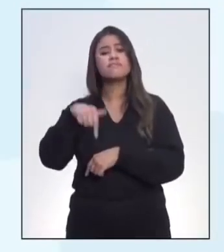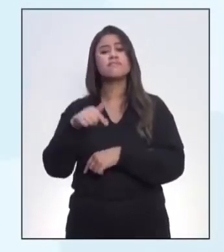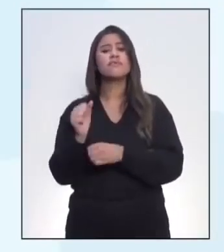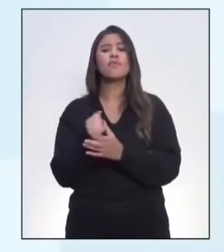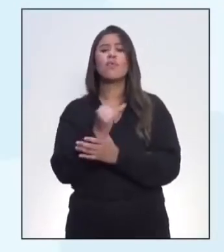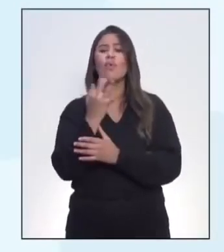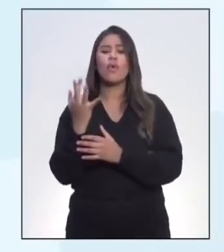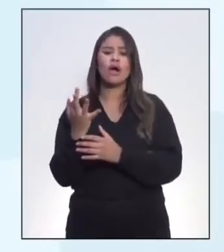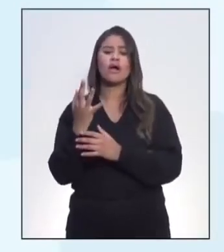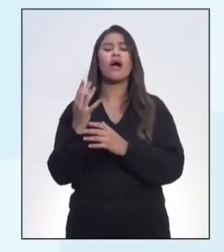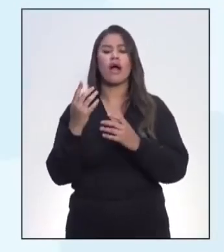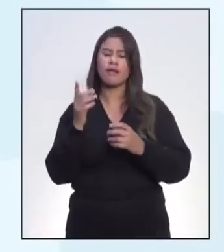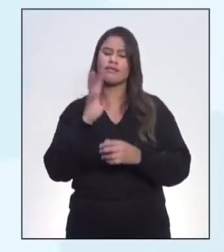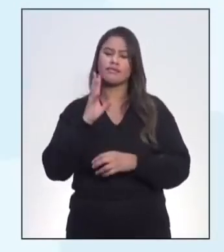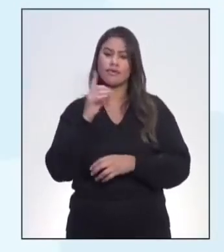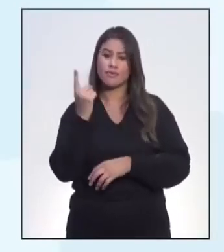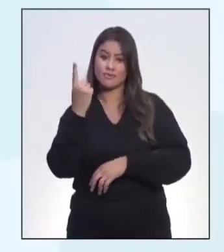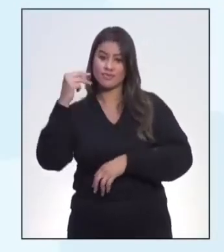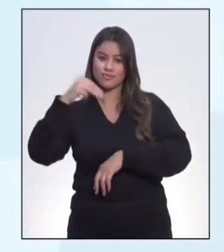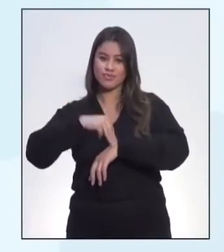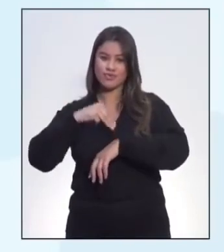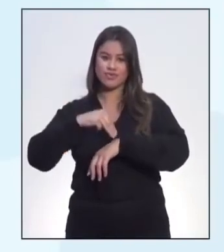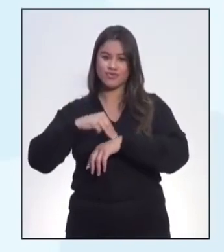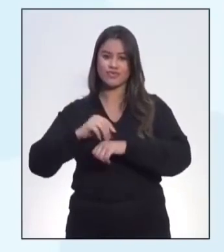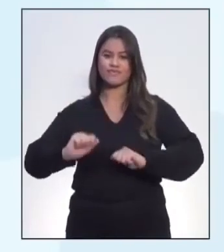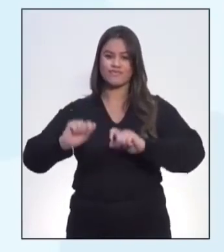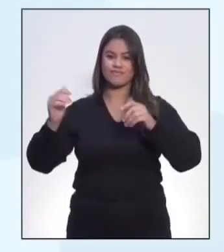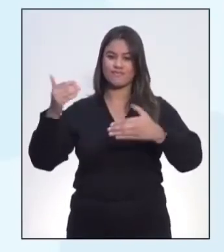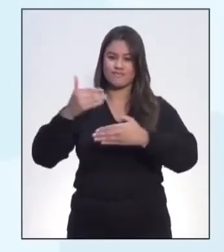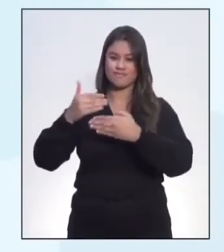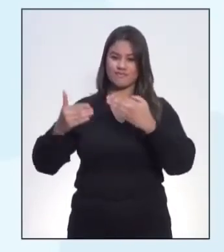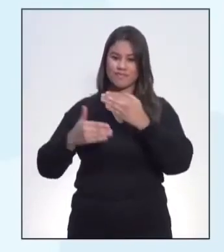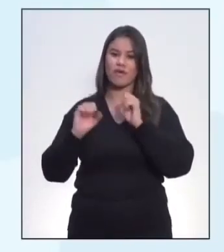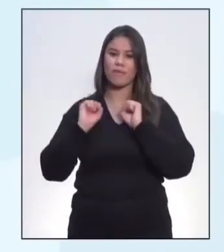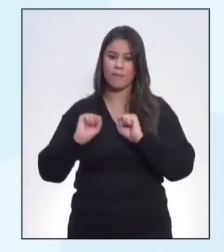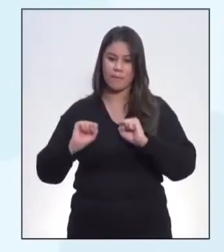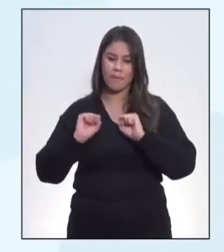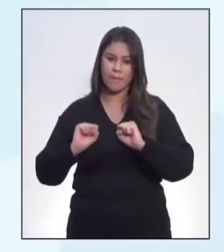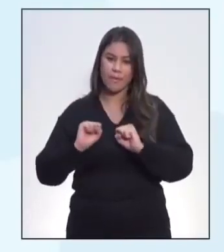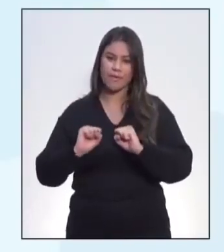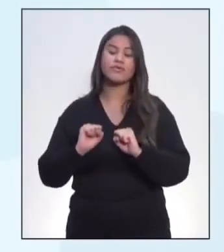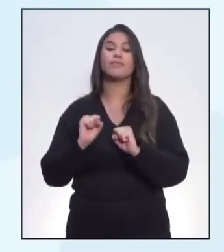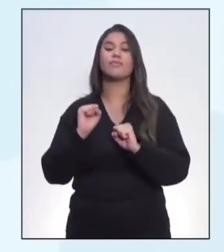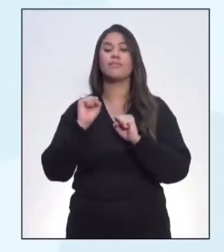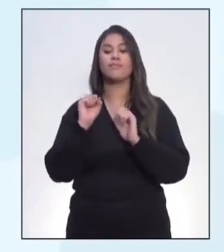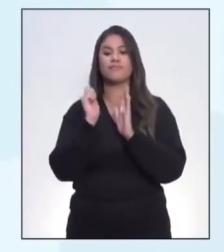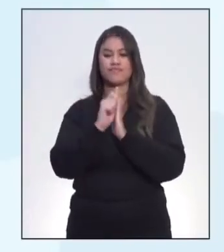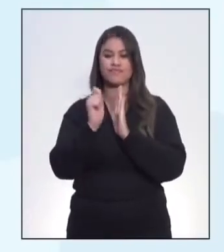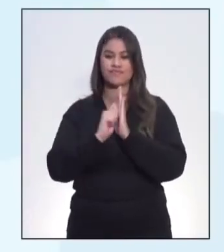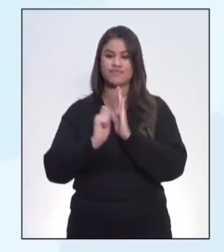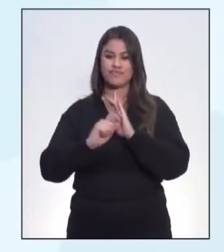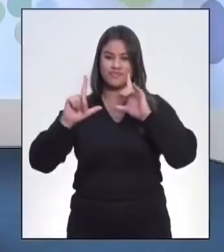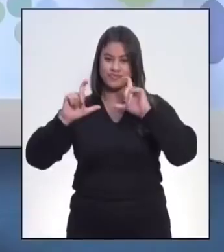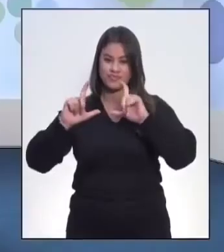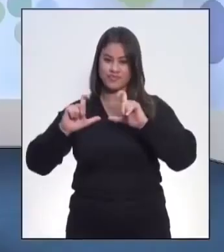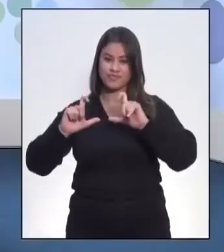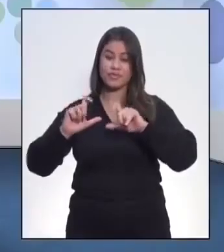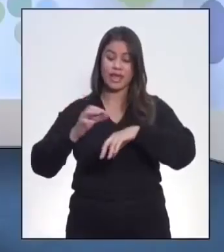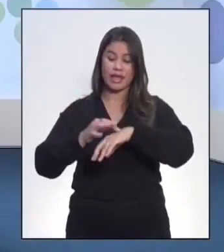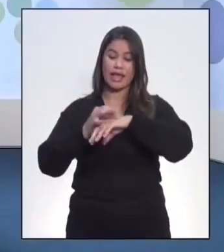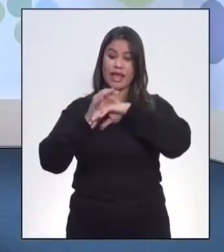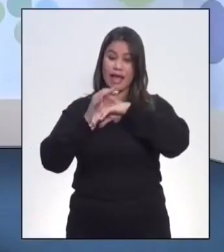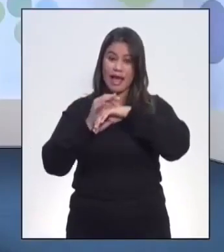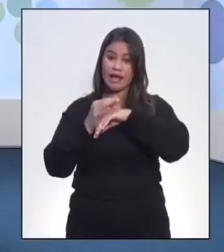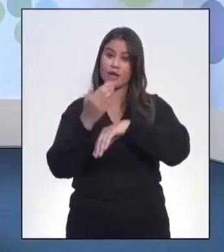deixar a imagem do gráfico lá para eles, né? Podemos voltar à imagem do gráfico. Então, gente, anota direitinho a pergunta, faz o print. Qual o tipo